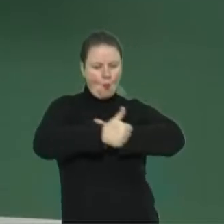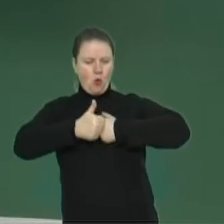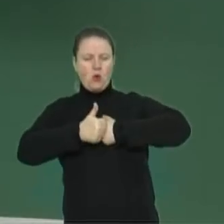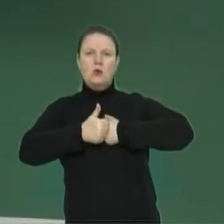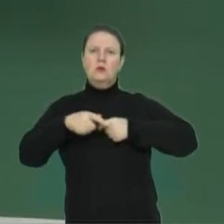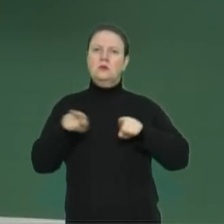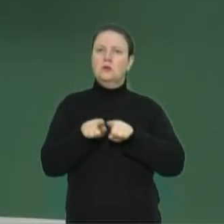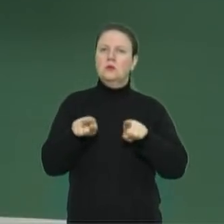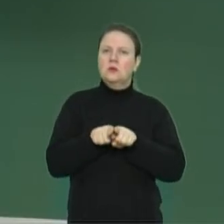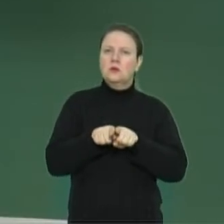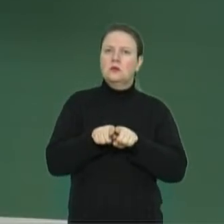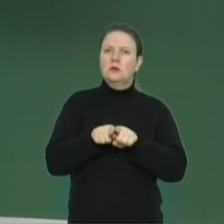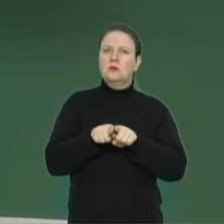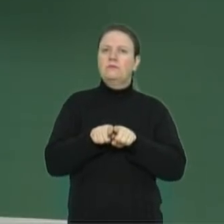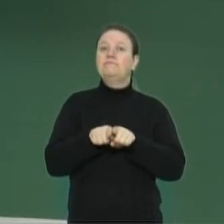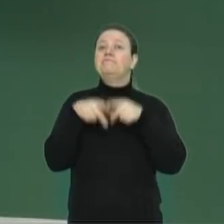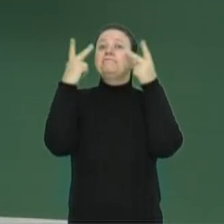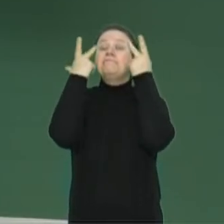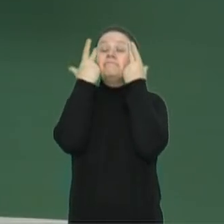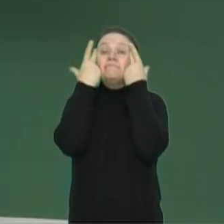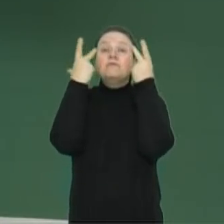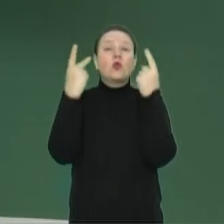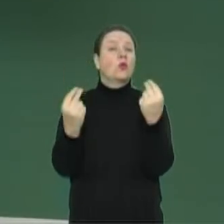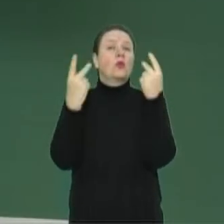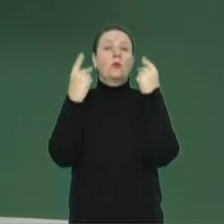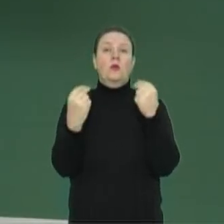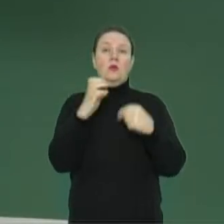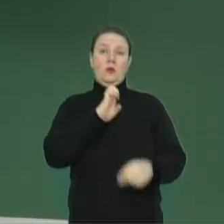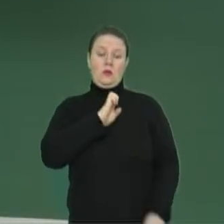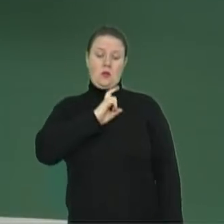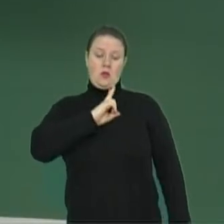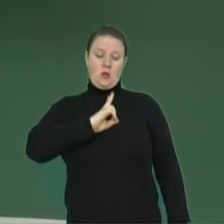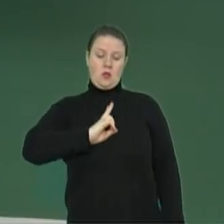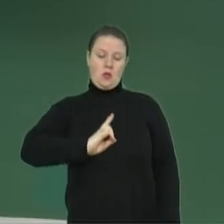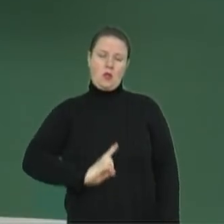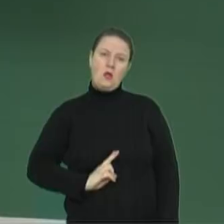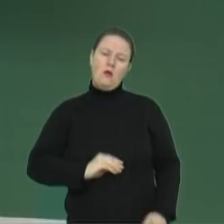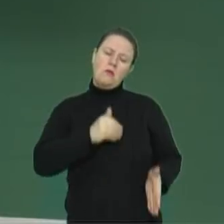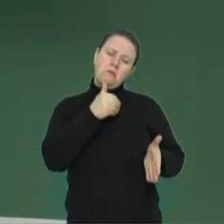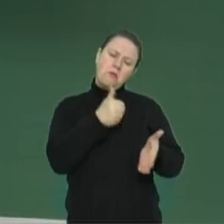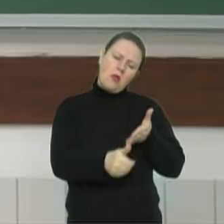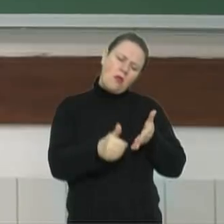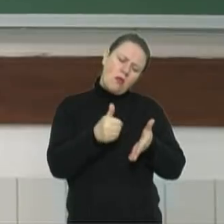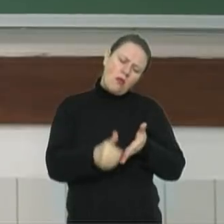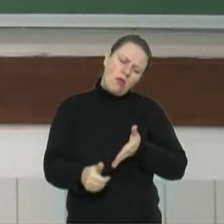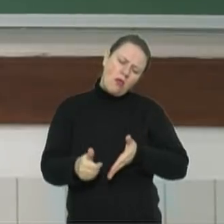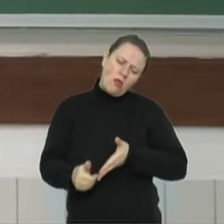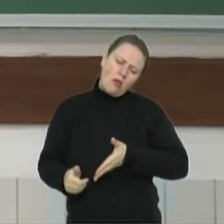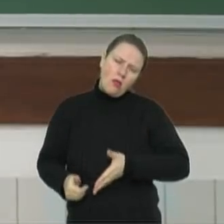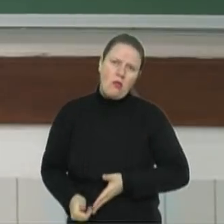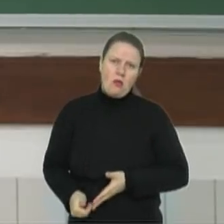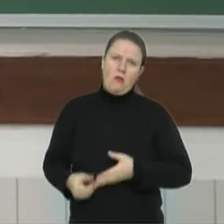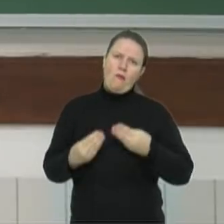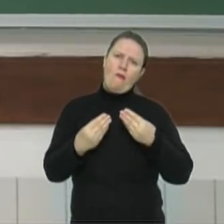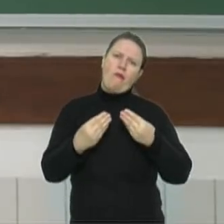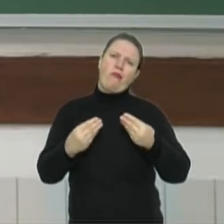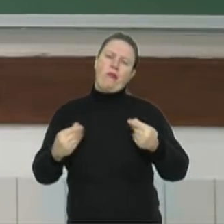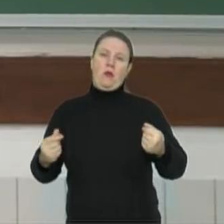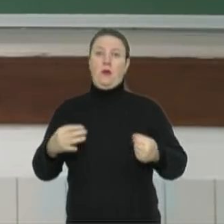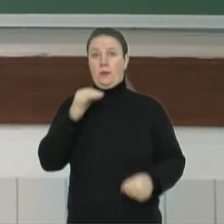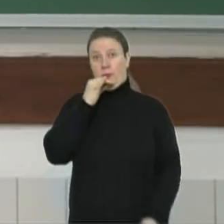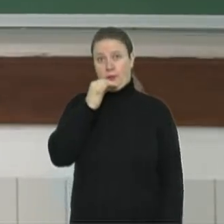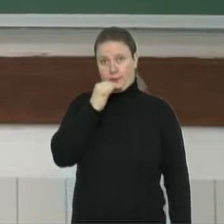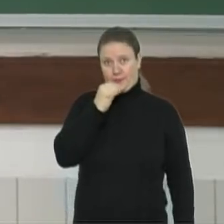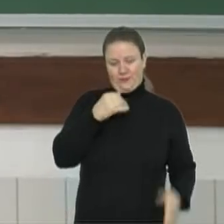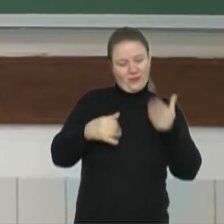Onde geralmente o eu perde e se dissolve na massa. Vamos pensar no seguinte, né? Numa criança,